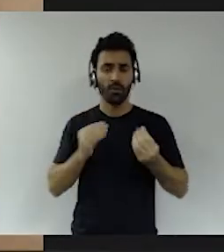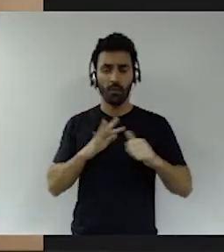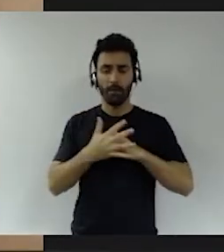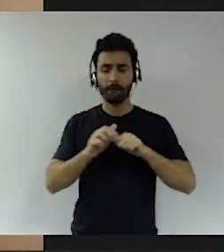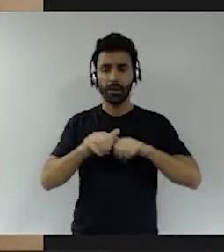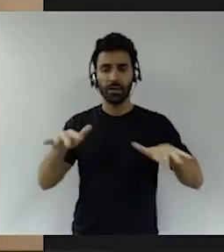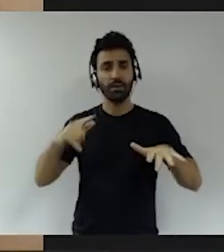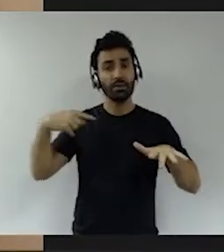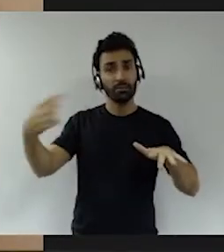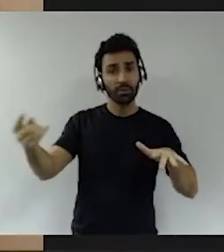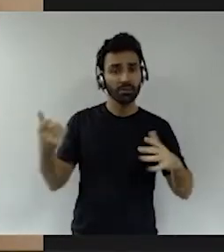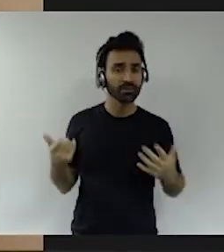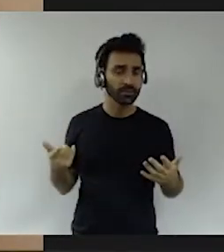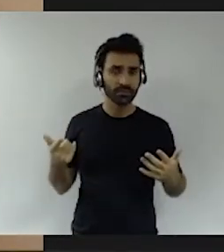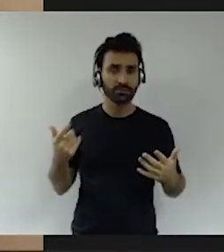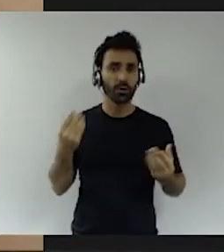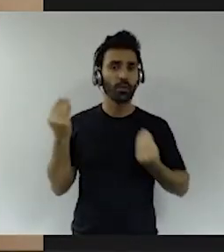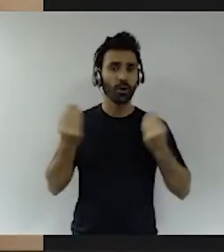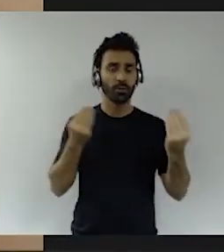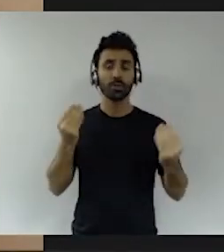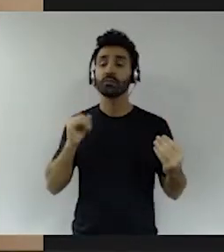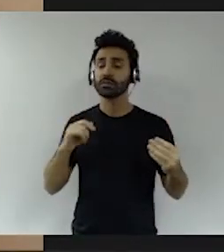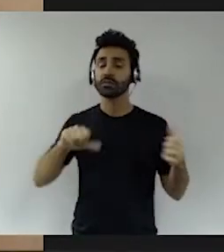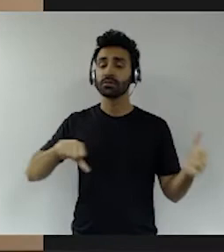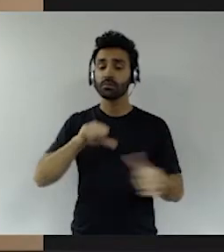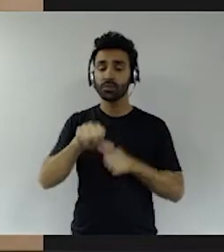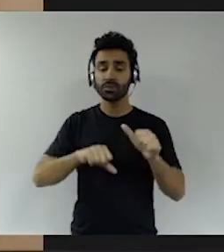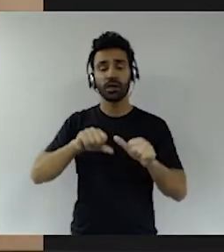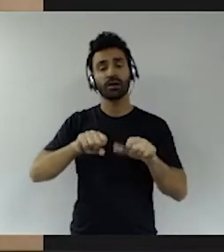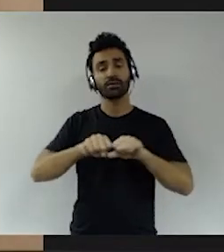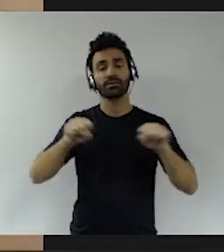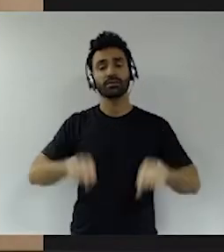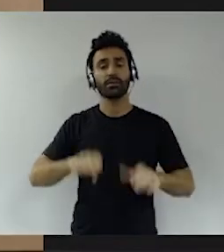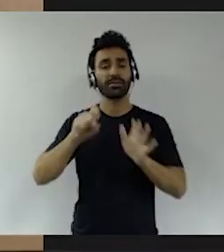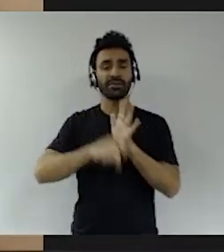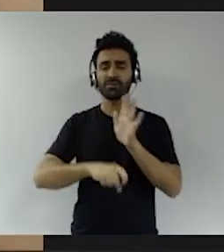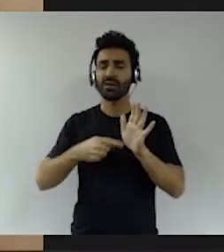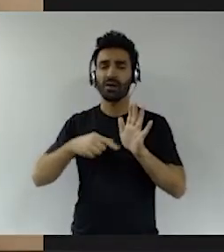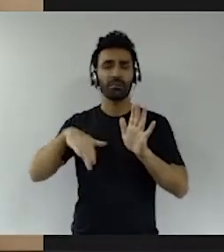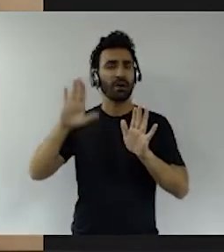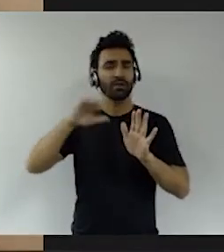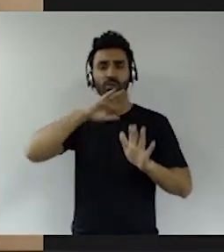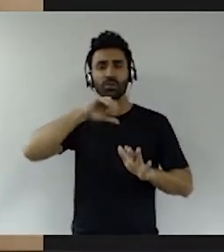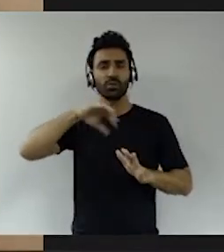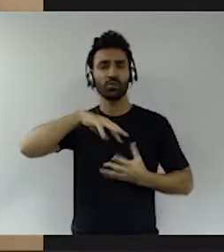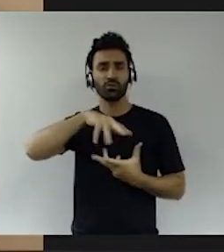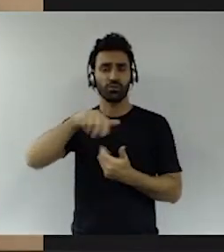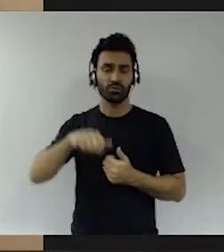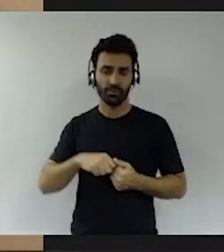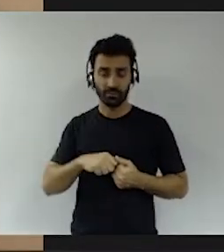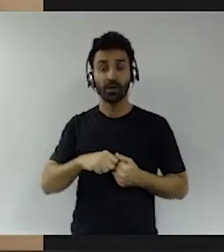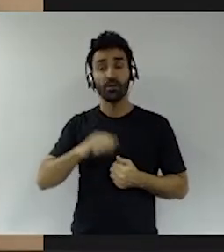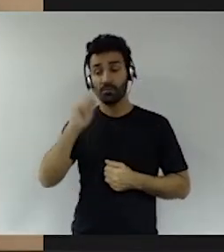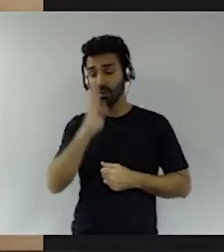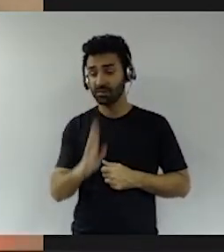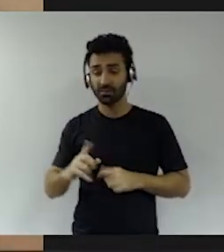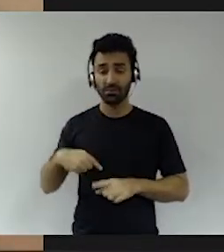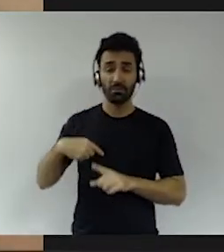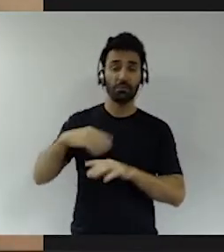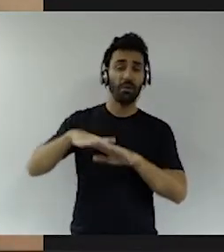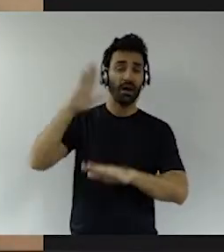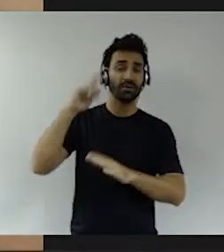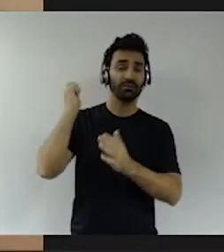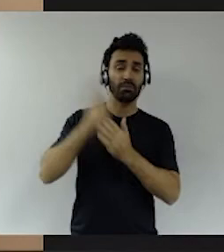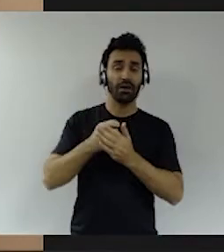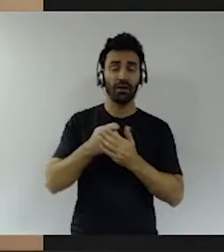do caos se nós não revermos o sistema tributário, que é um dos mais injustos do mundo. O brasileiro é o que mais paga impostos pela